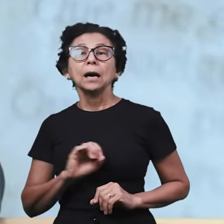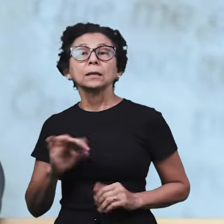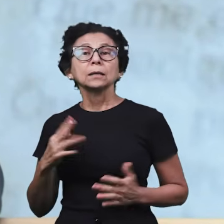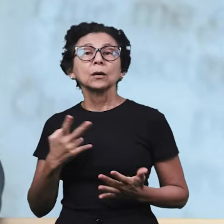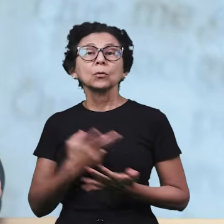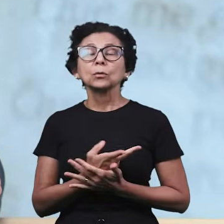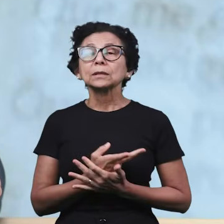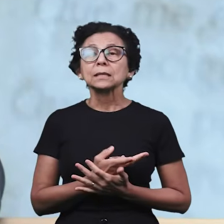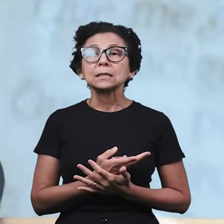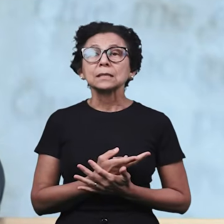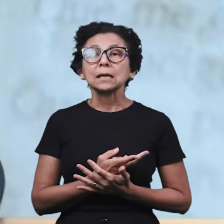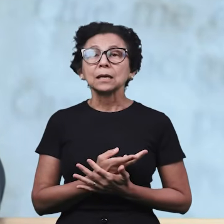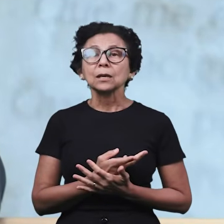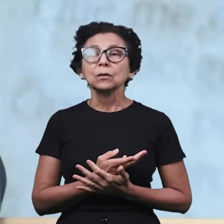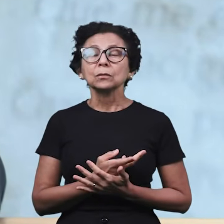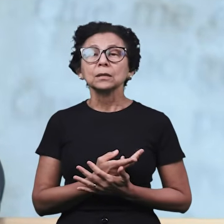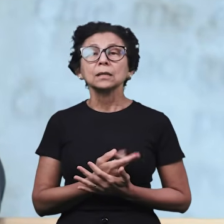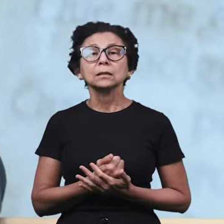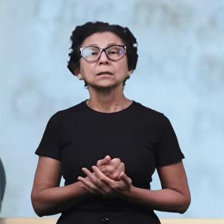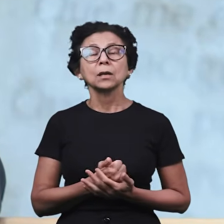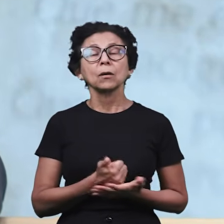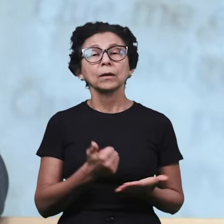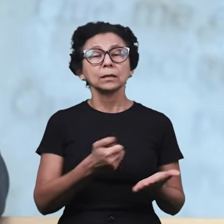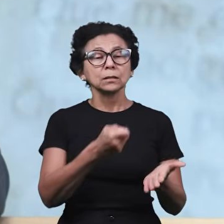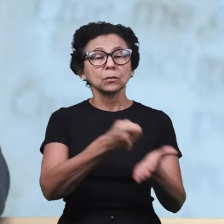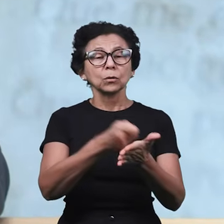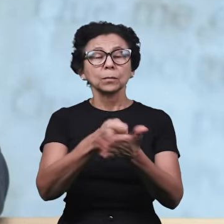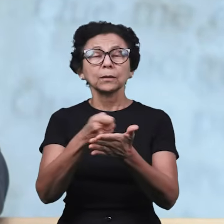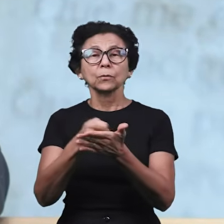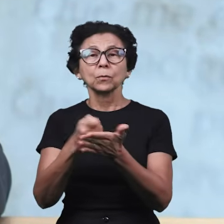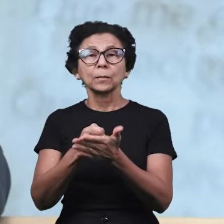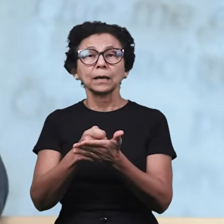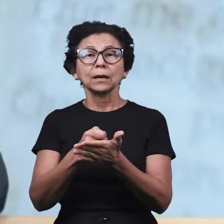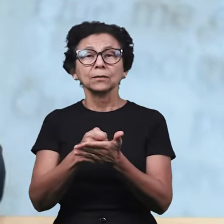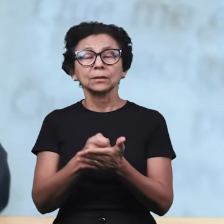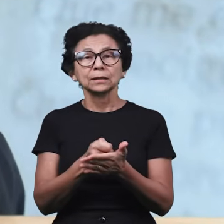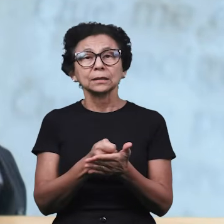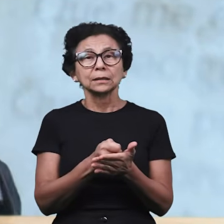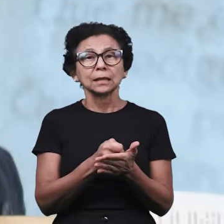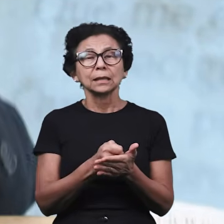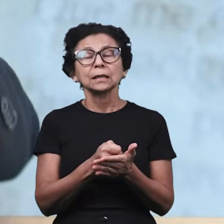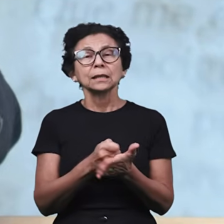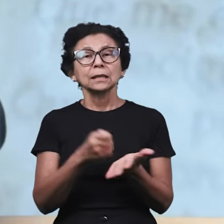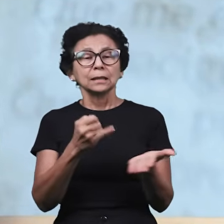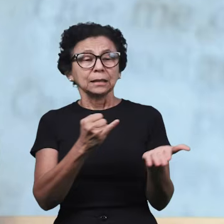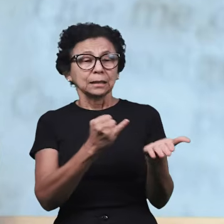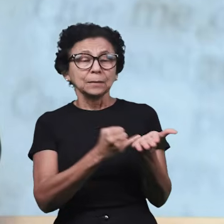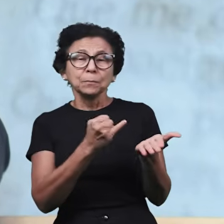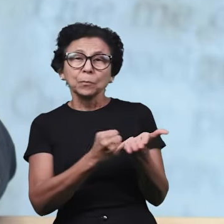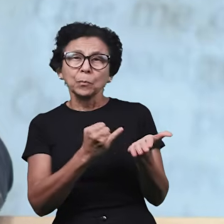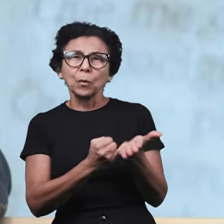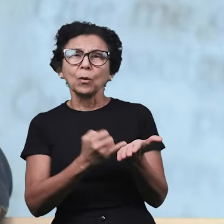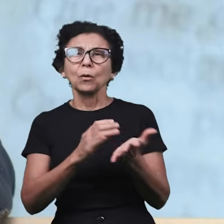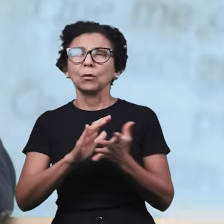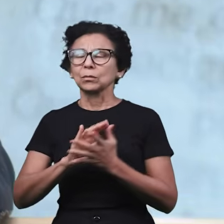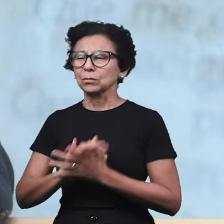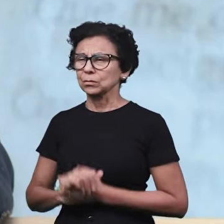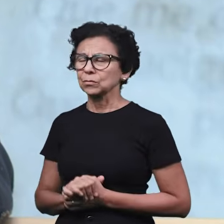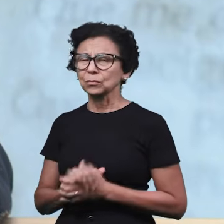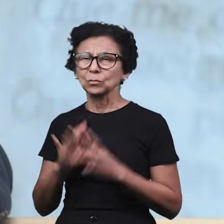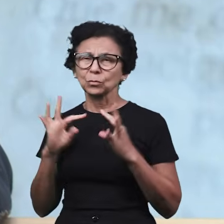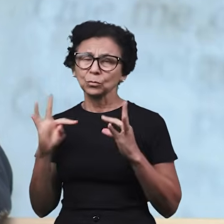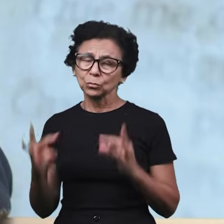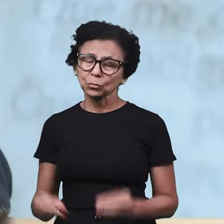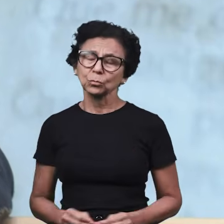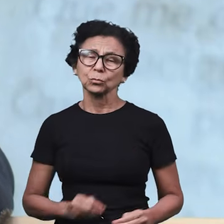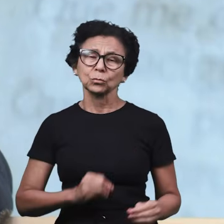tinham que participar daquilo. Então, o que semeava, quando ele colhia, ele dedicava uma parte daquela colheita ao templo. O